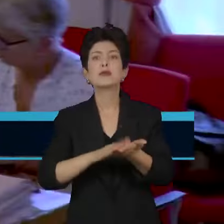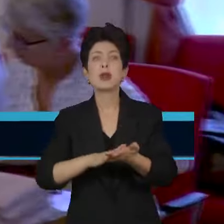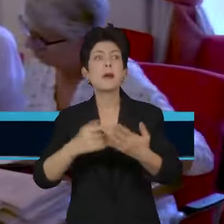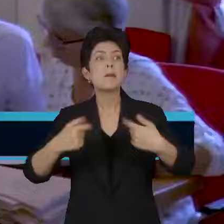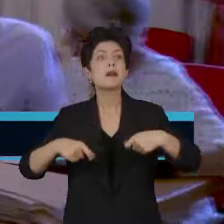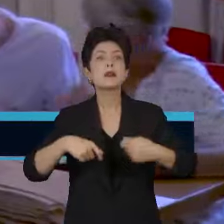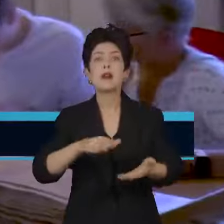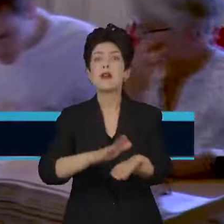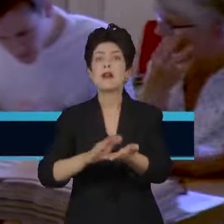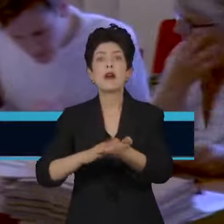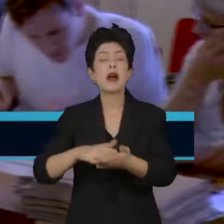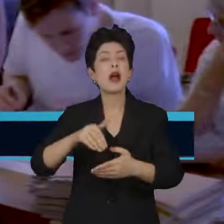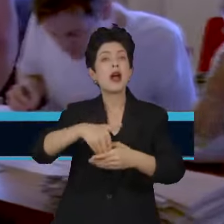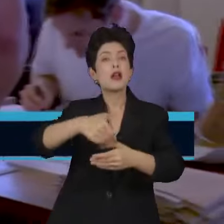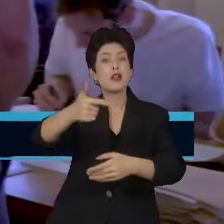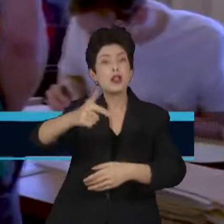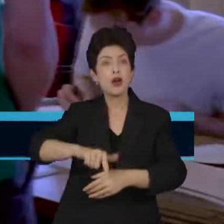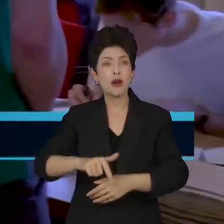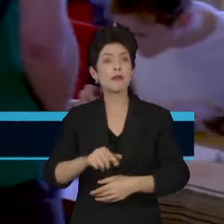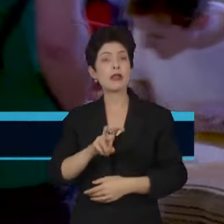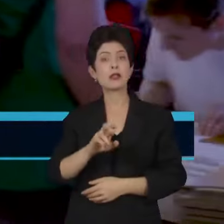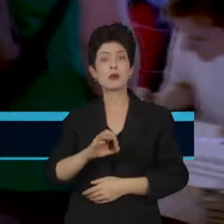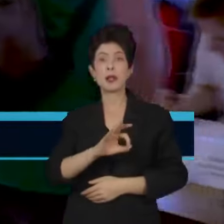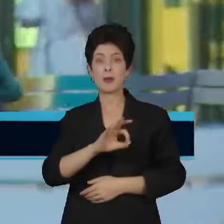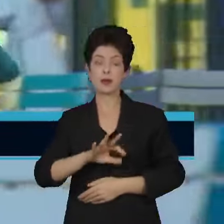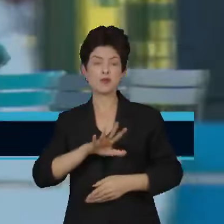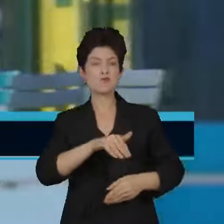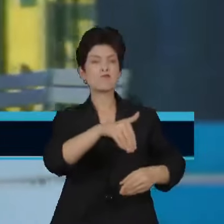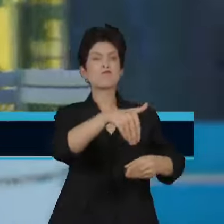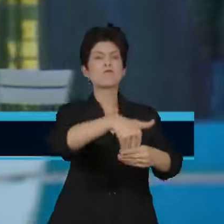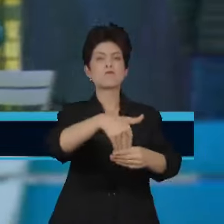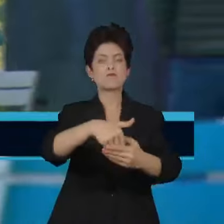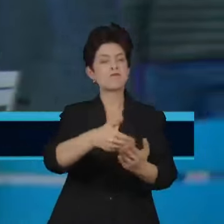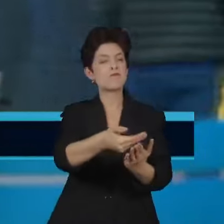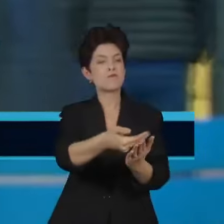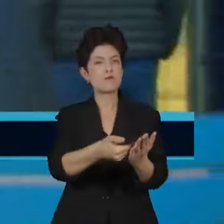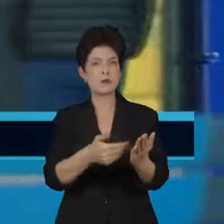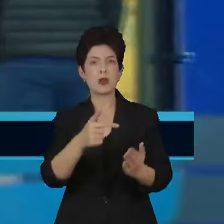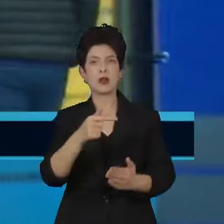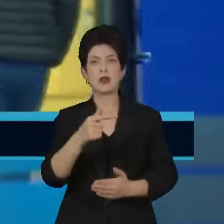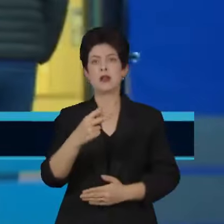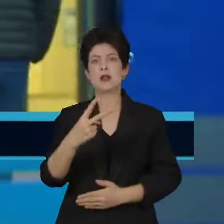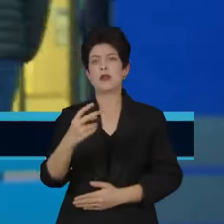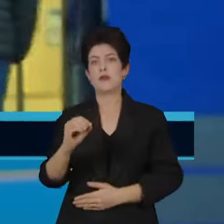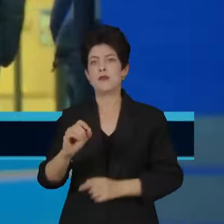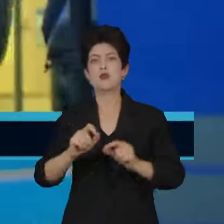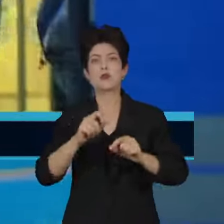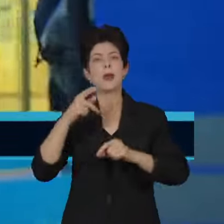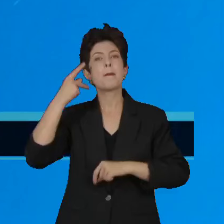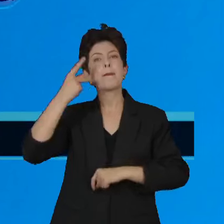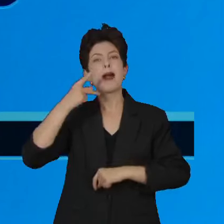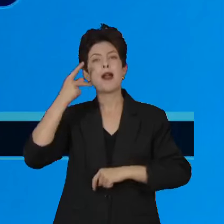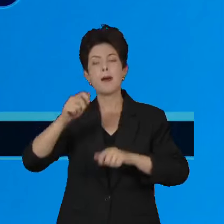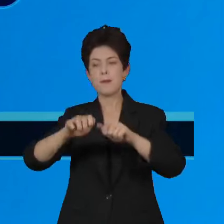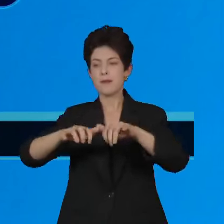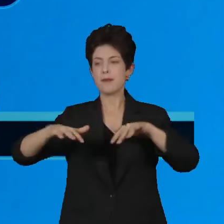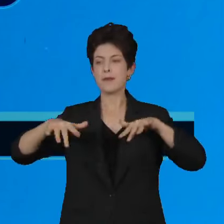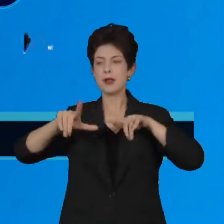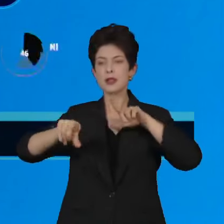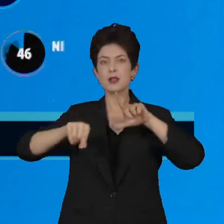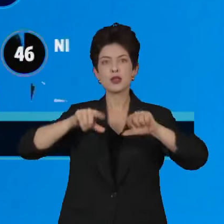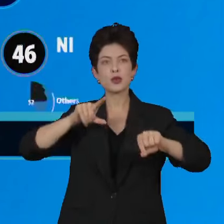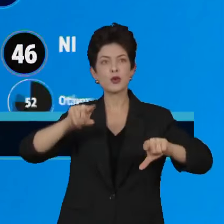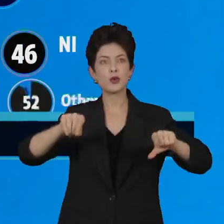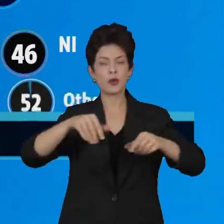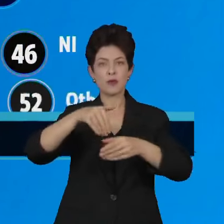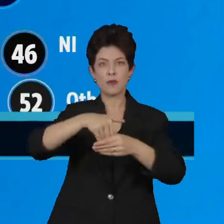eleições. Metade dos eleitores europeus compareceu às urnas para renovar as 720 cadeiras do parlamento. Os resultados